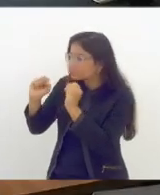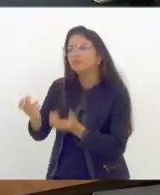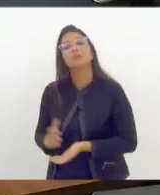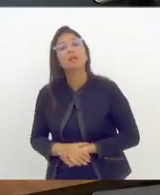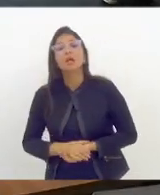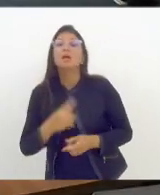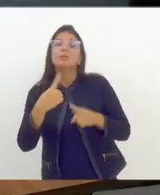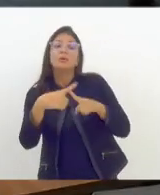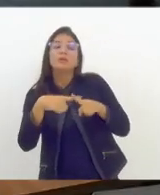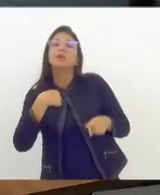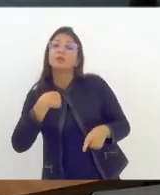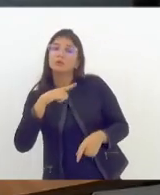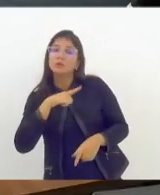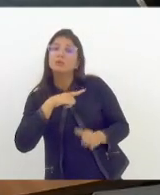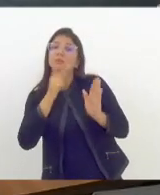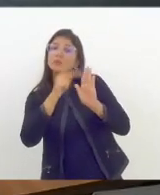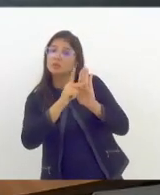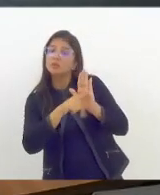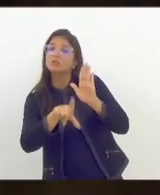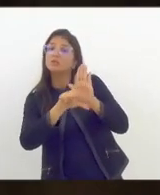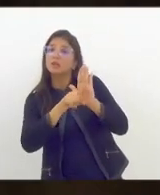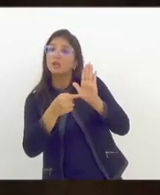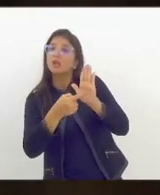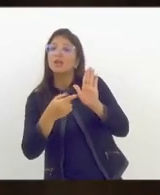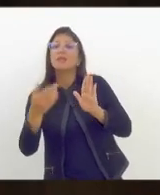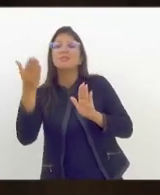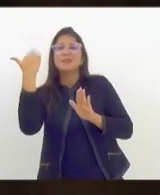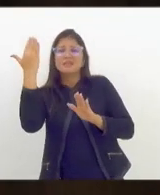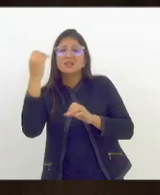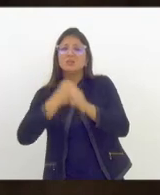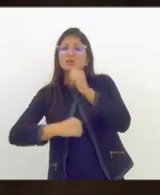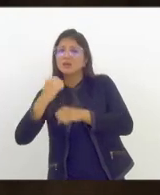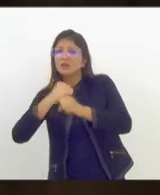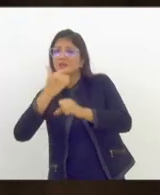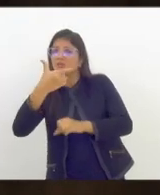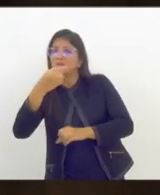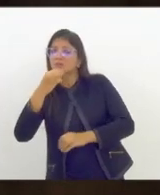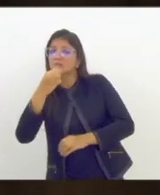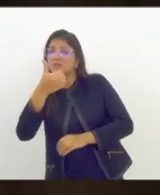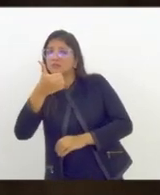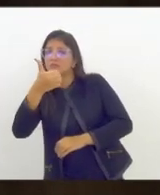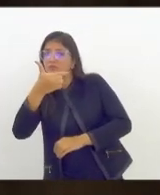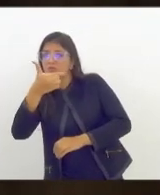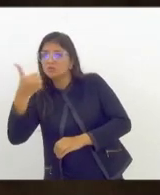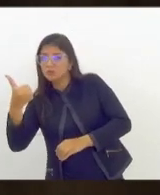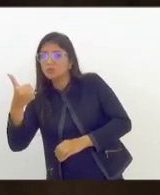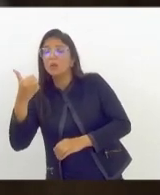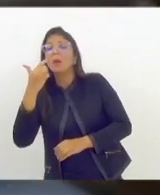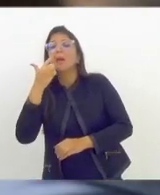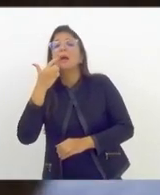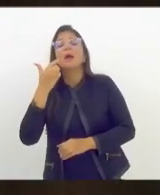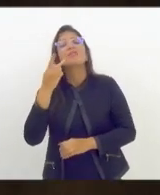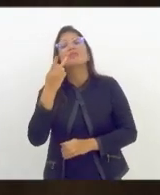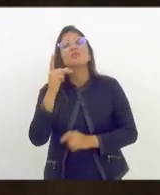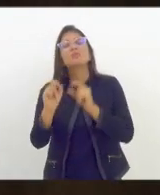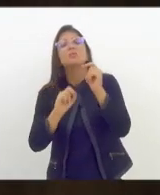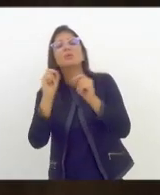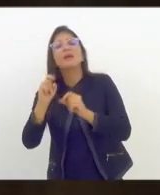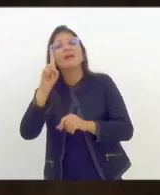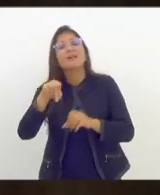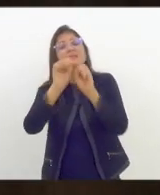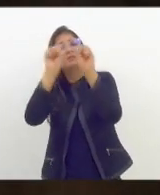eu tenho um projeto que tramita também desde 2021, que cuida, que cria o sistema de